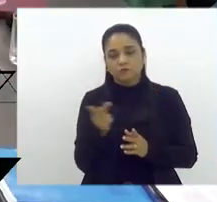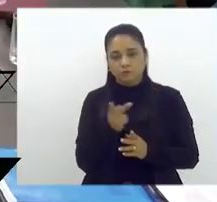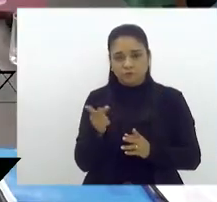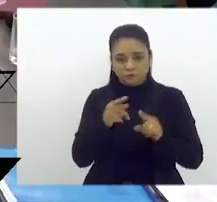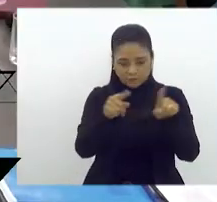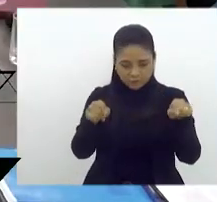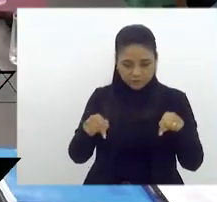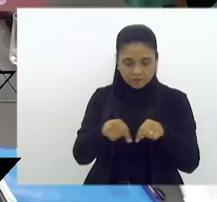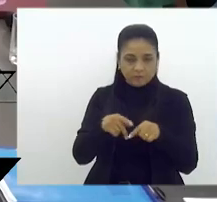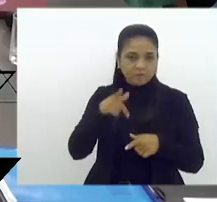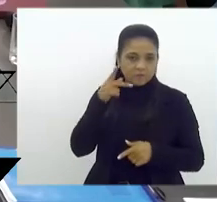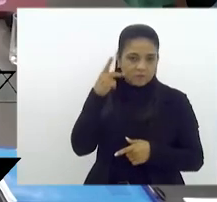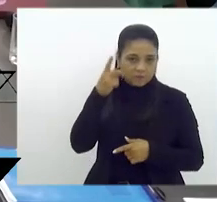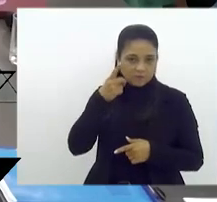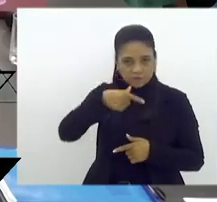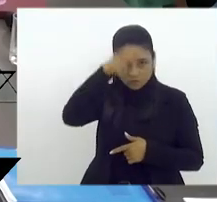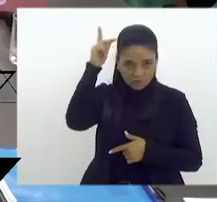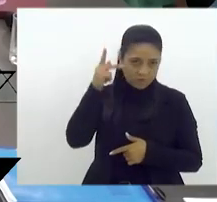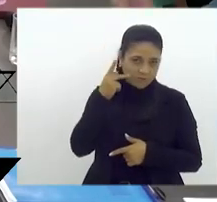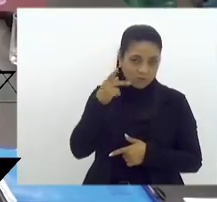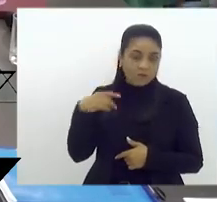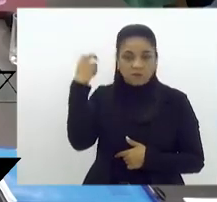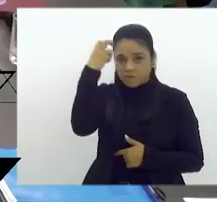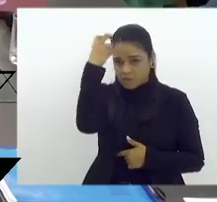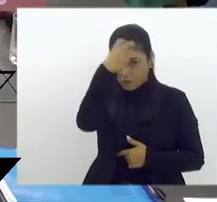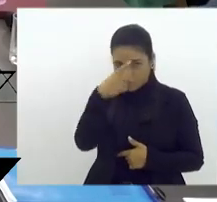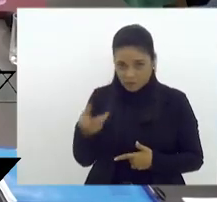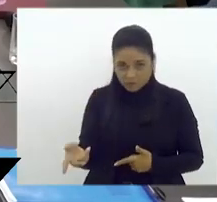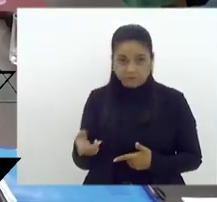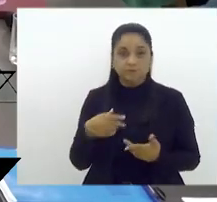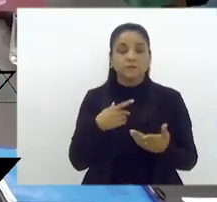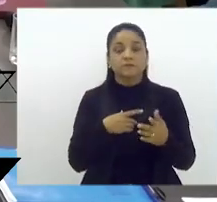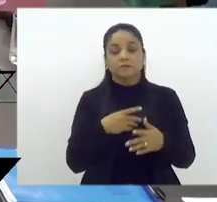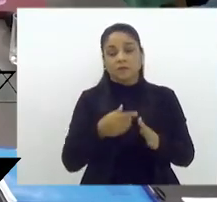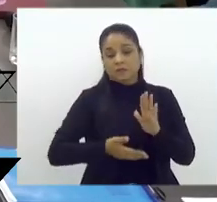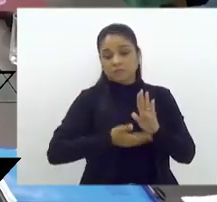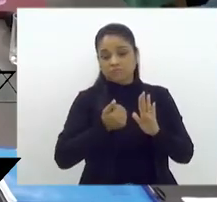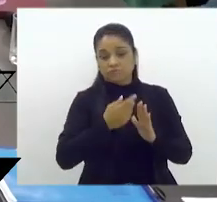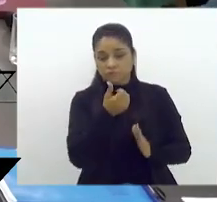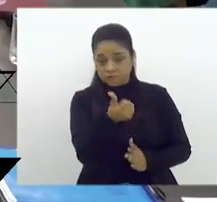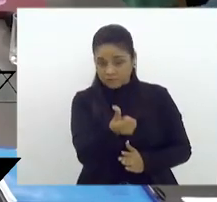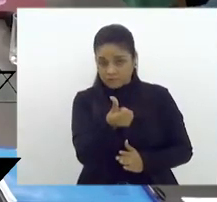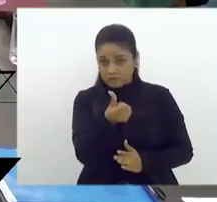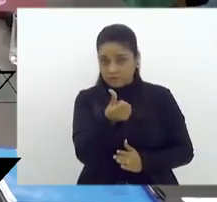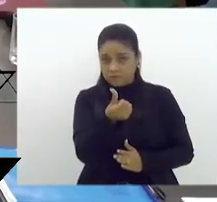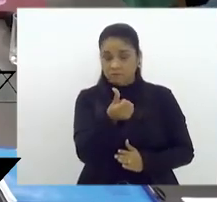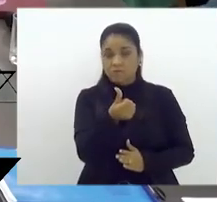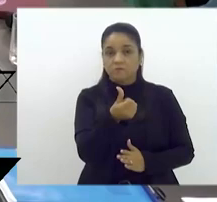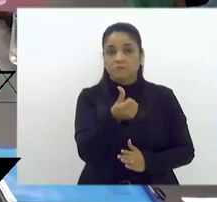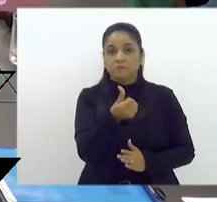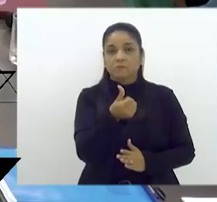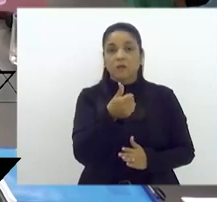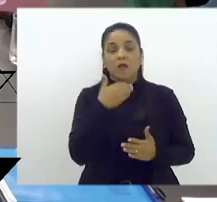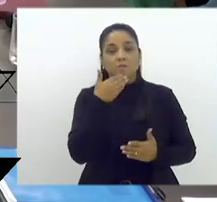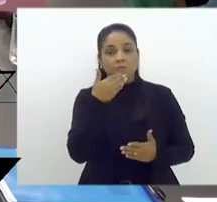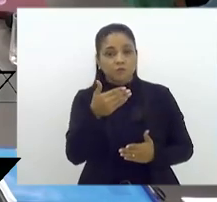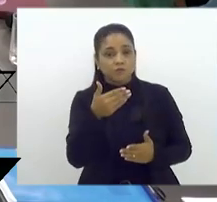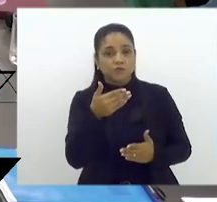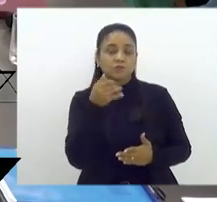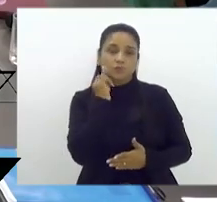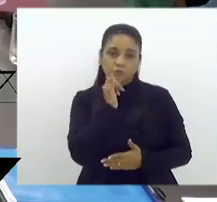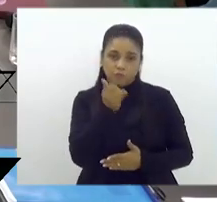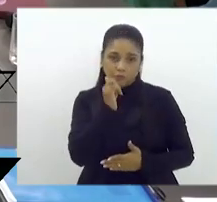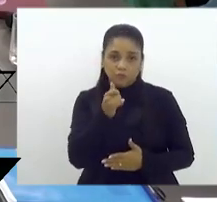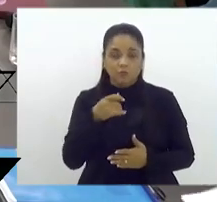Luiz Paulo e deputada Verônica Lima. O item 6 da pauta foi retirado a pedido do relator. Portanto,